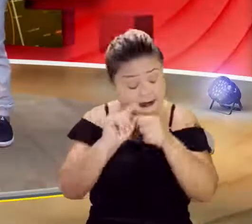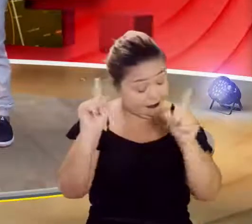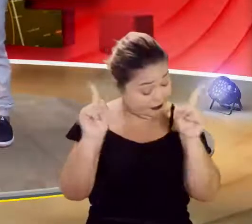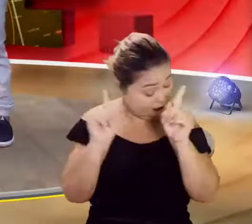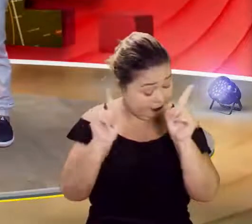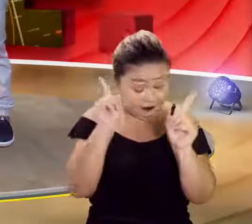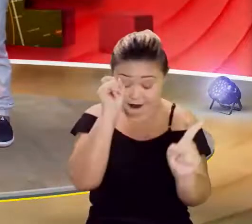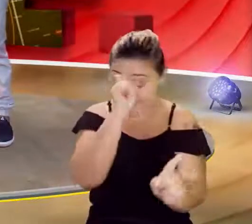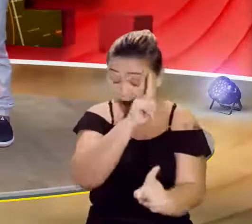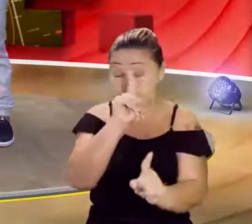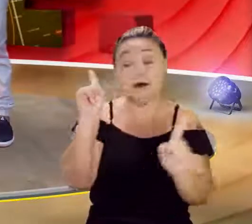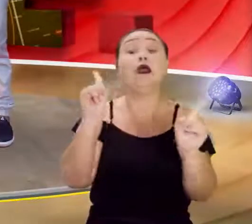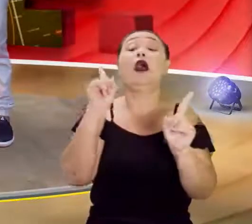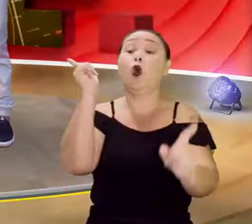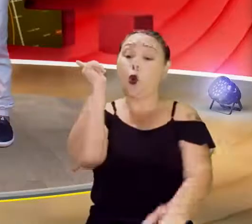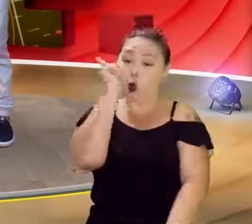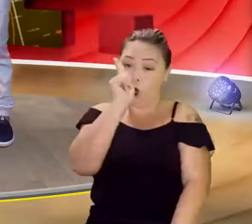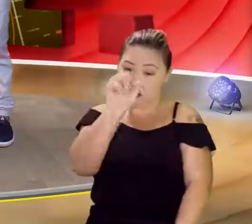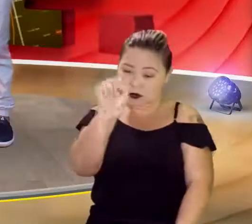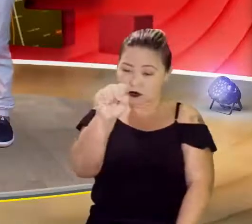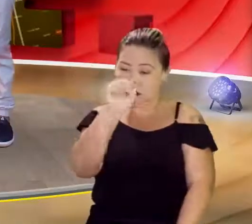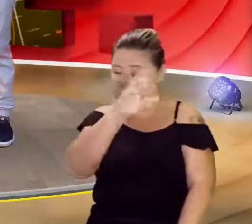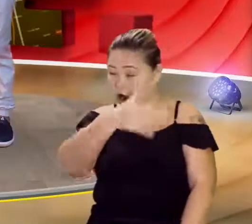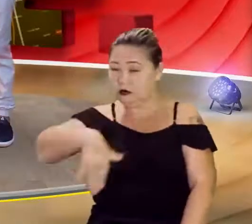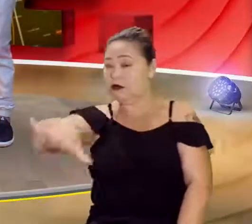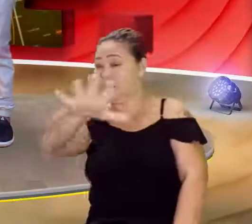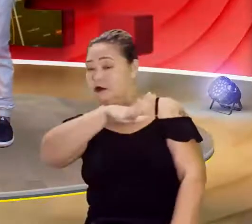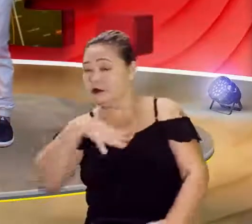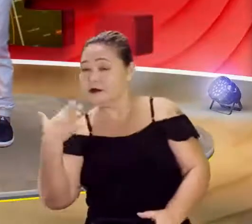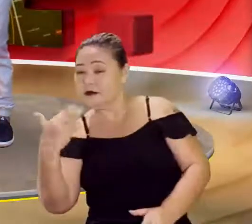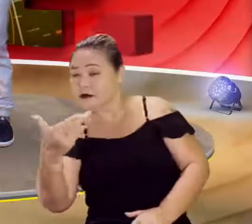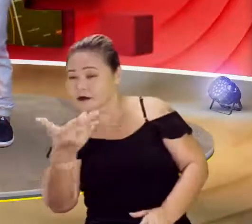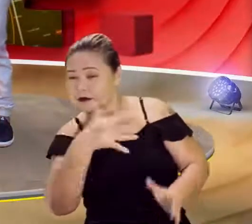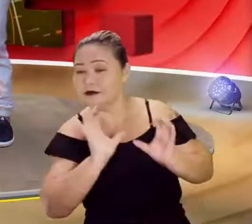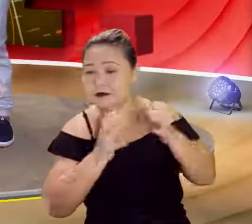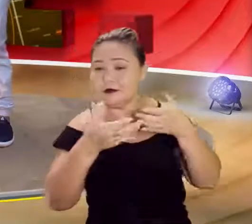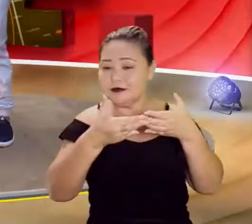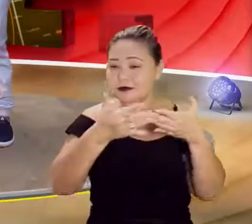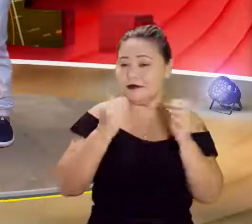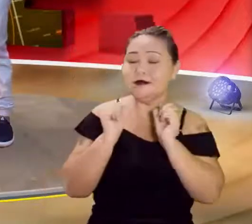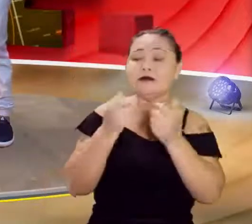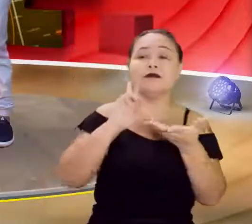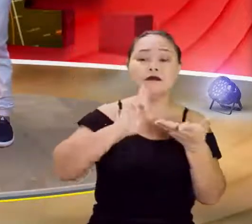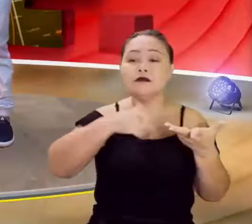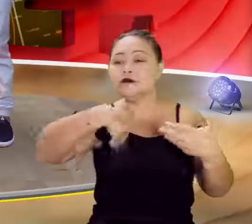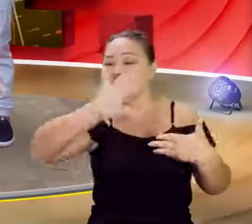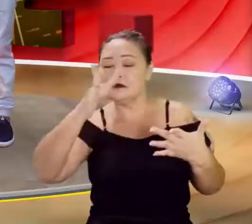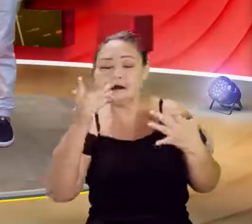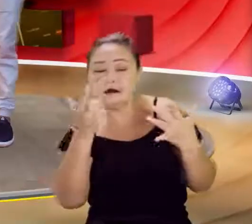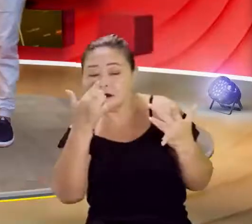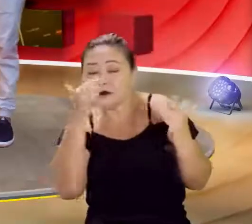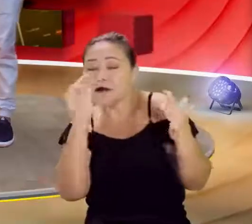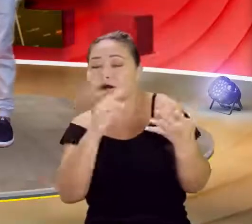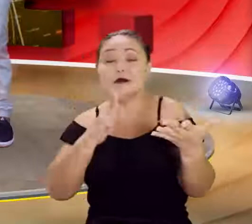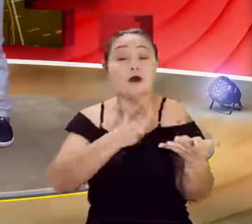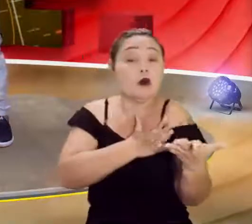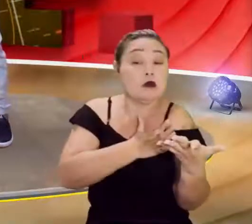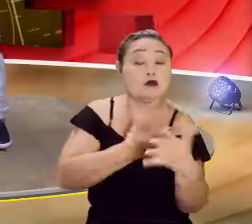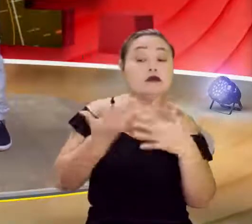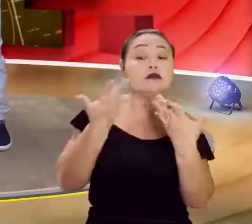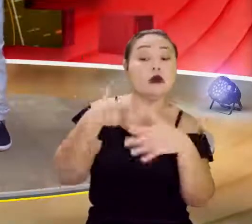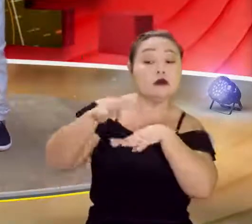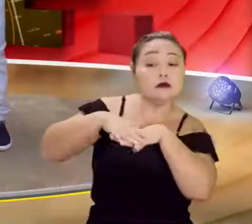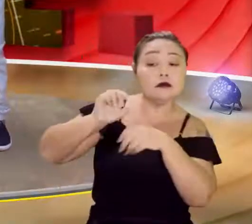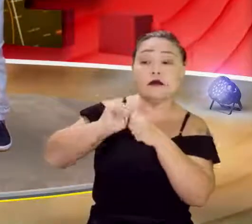Não, pode parar. Não, consegue sim. Junta com a galera aí, junta com o seu grupinho, vocês que tem uns que tem mais afinidade com a matemática,